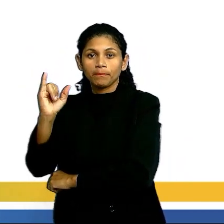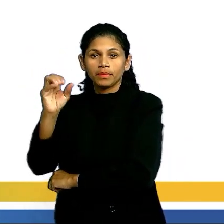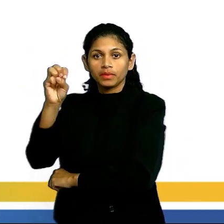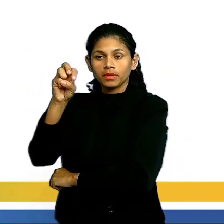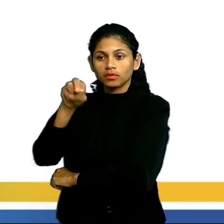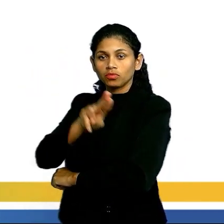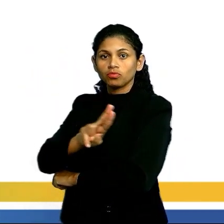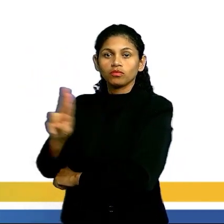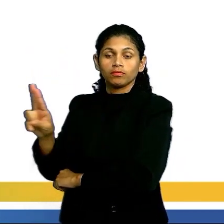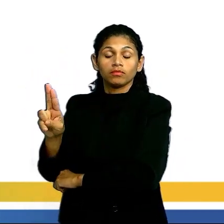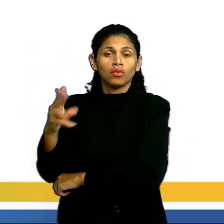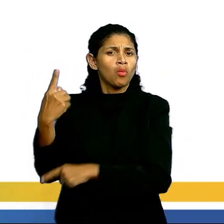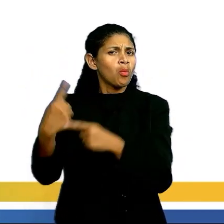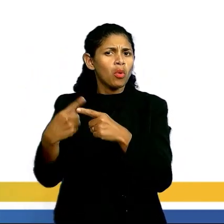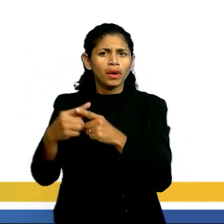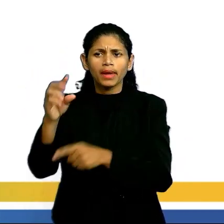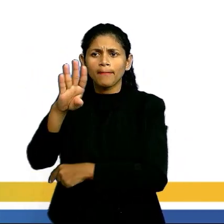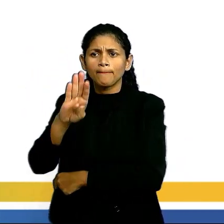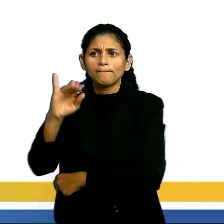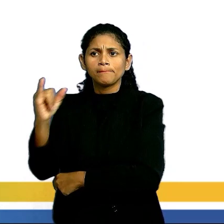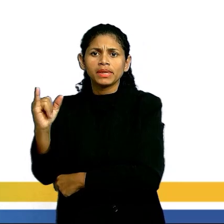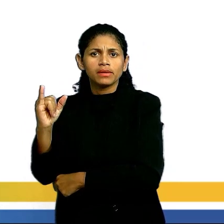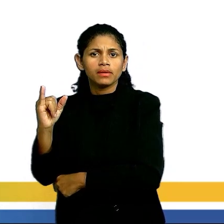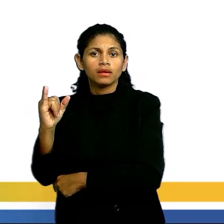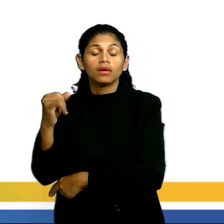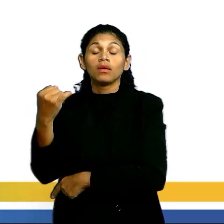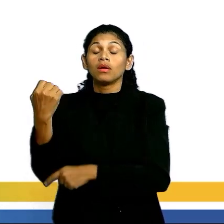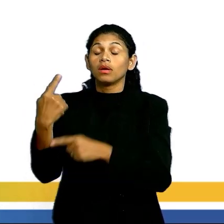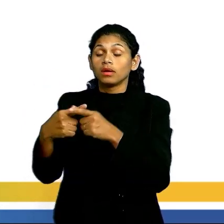Tem dois nomes, duas